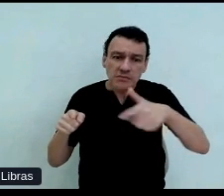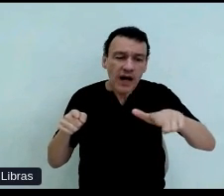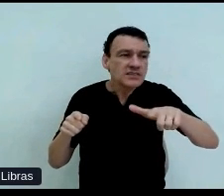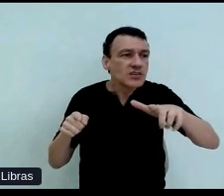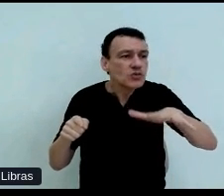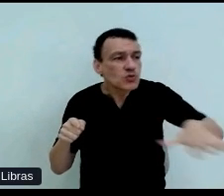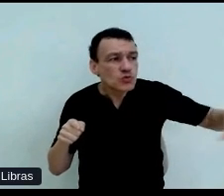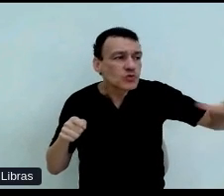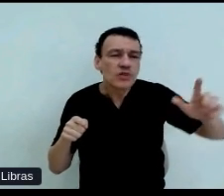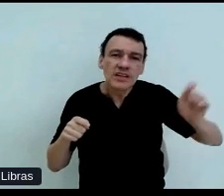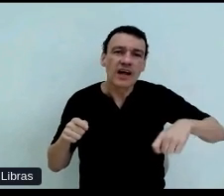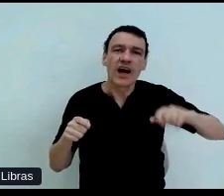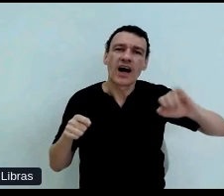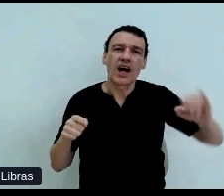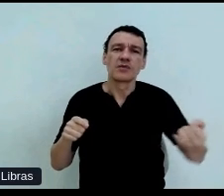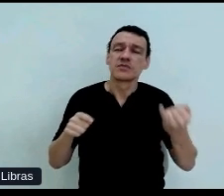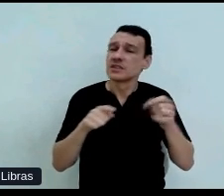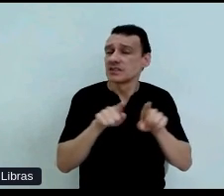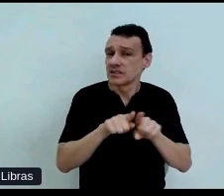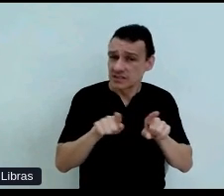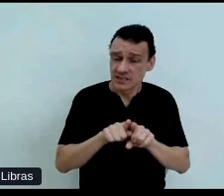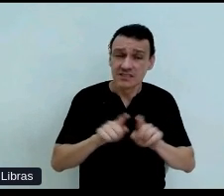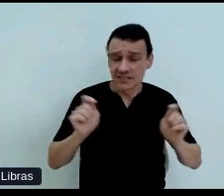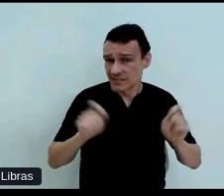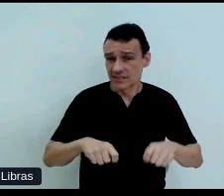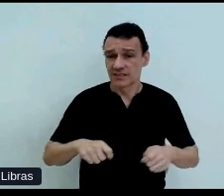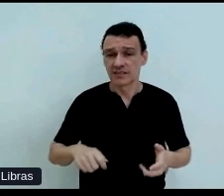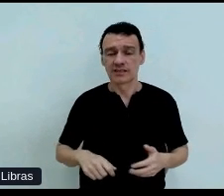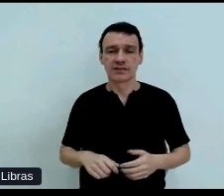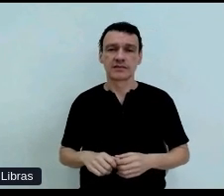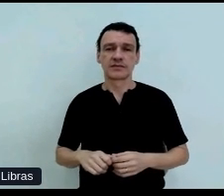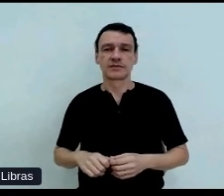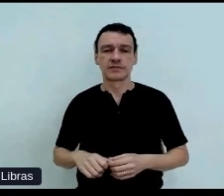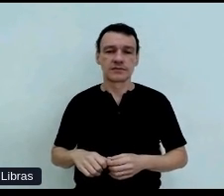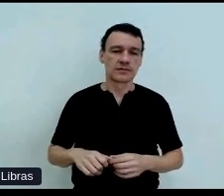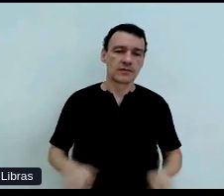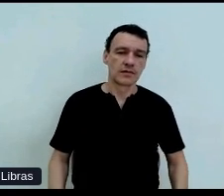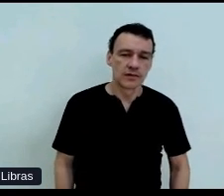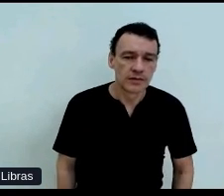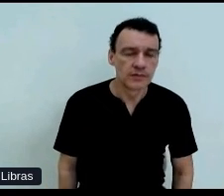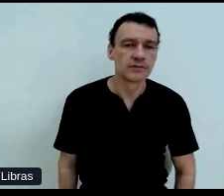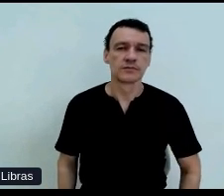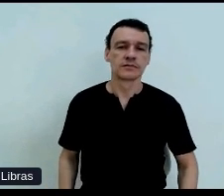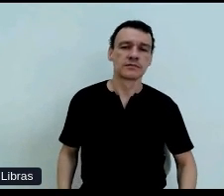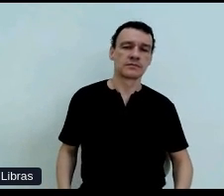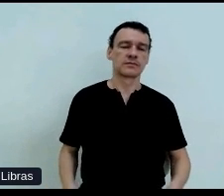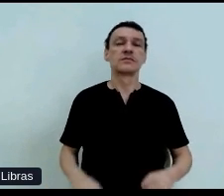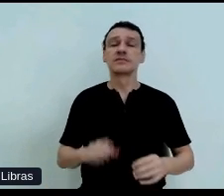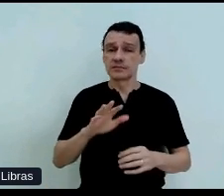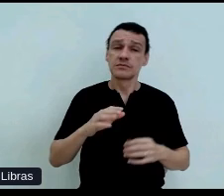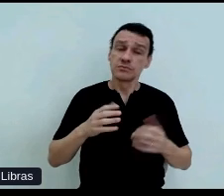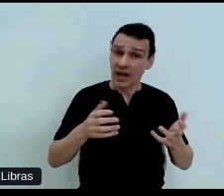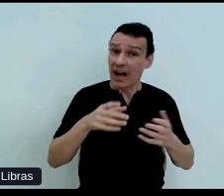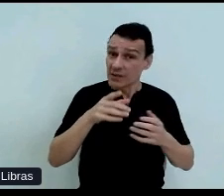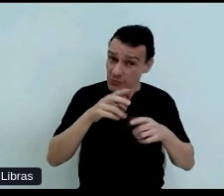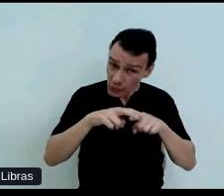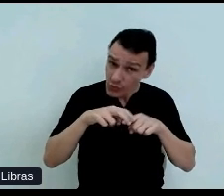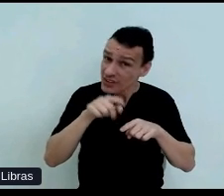realmente pensar as características de cada uma das pessoas, aí ele vai abarcando todas as pessoas dentro